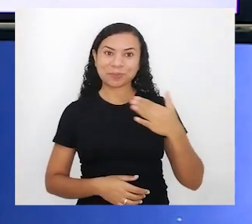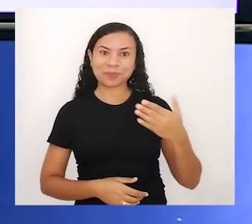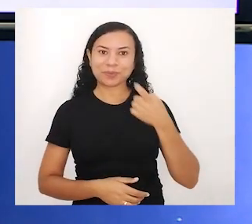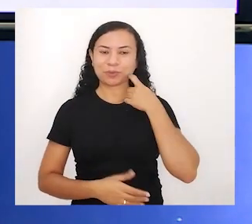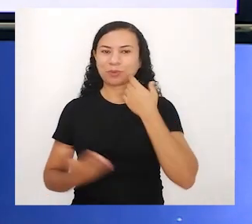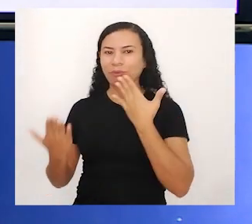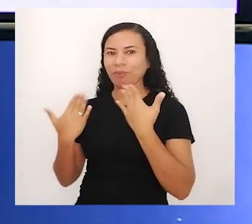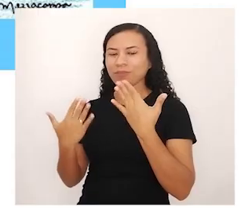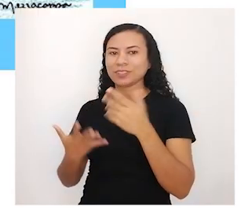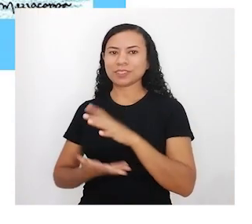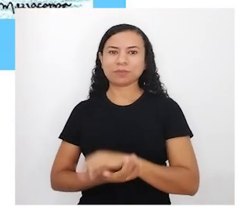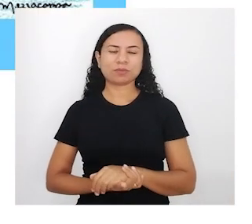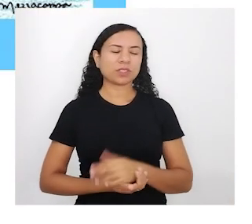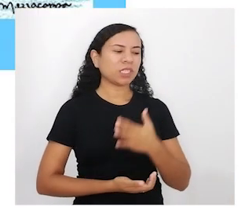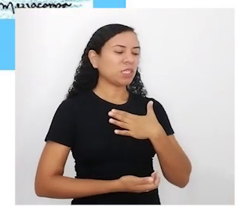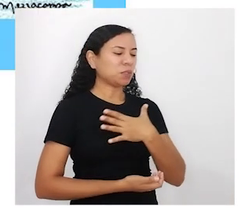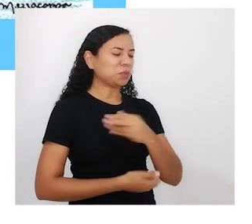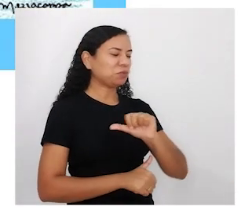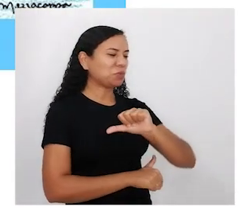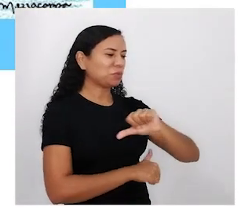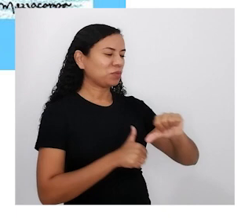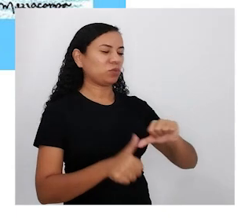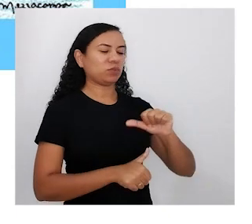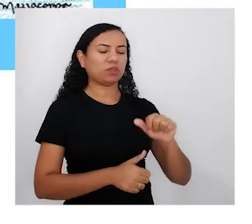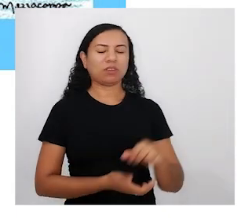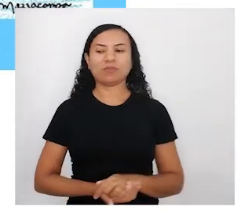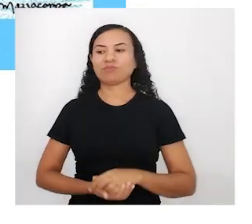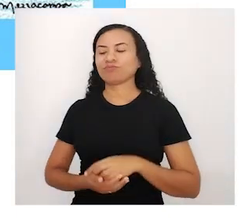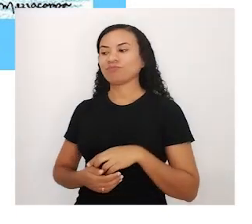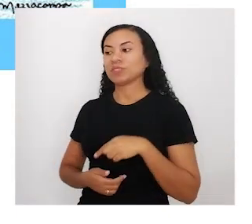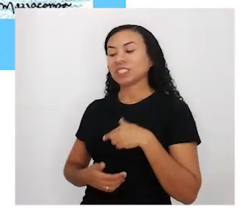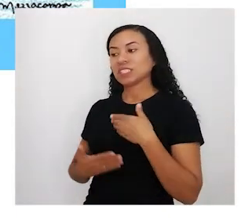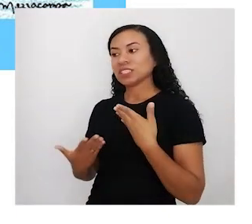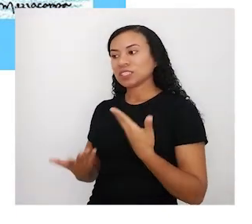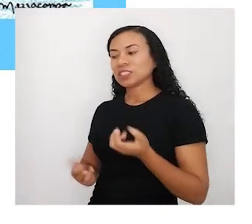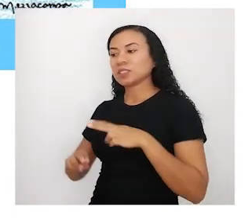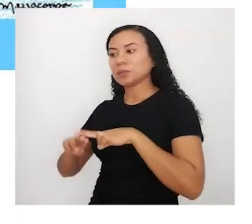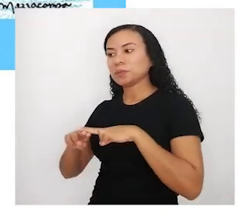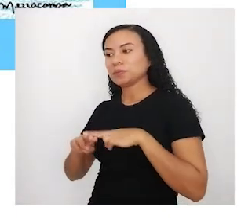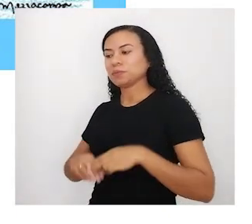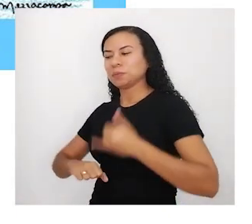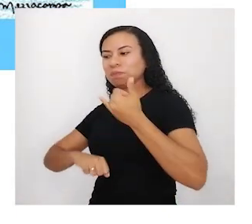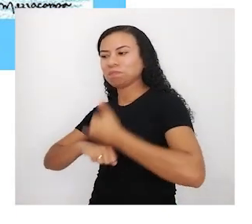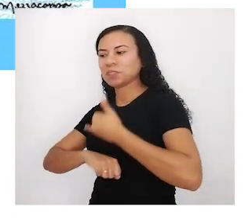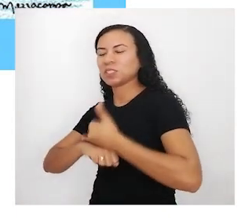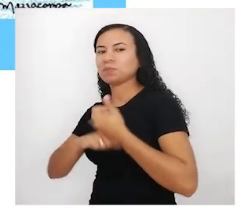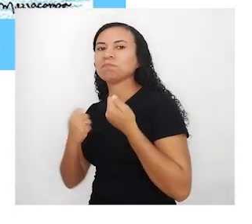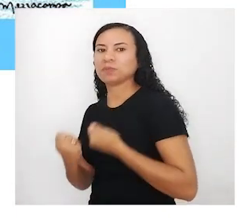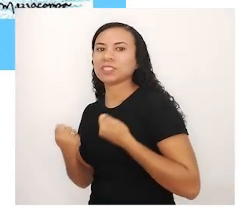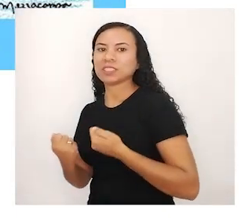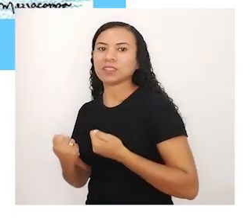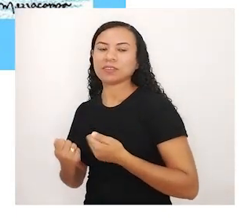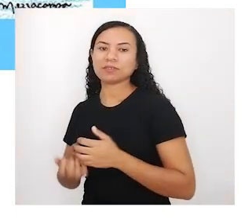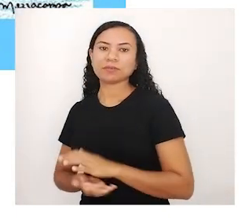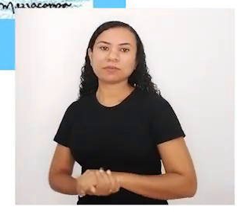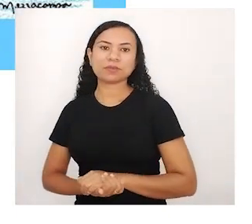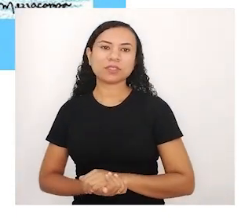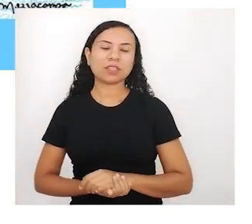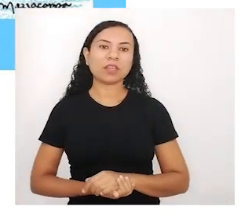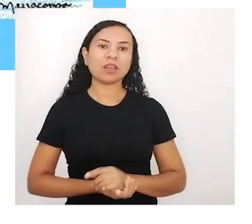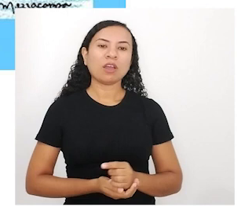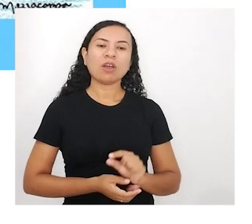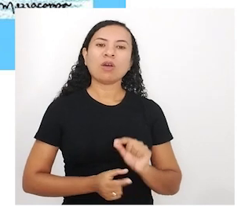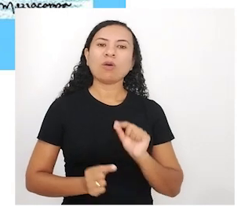né, conversando. Meu filho mudou muito. Aí o pai, é feito dos metais pesados. Que tipo